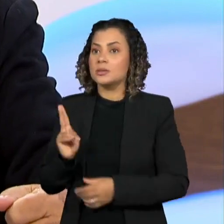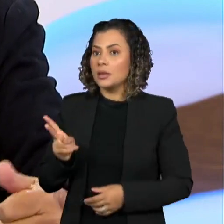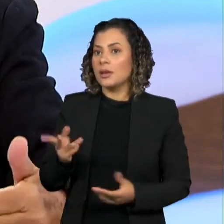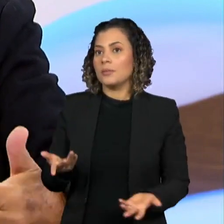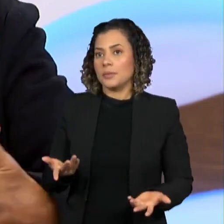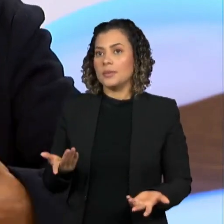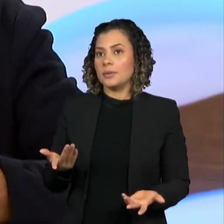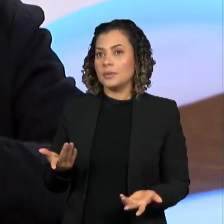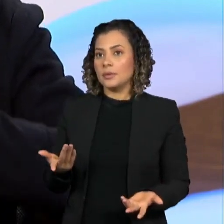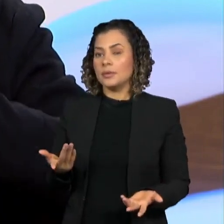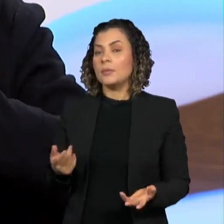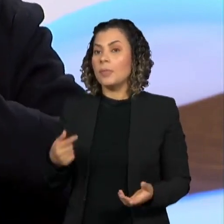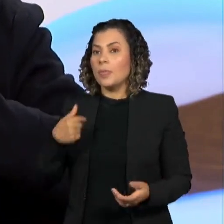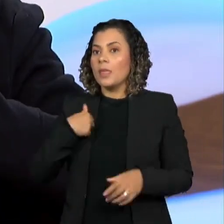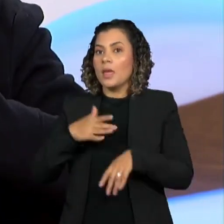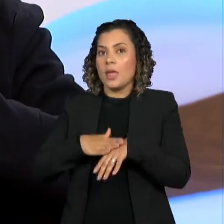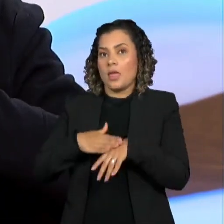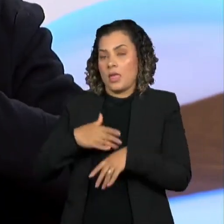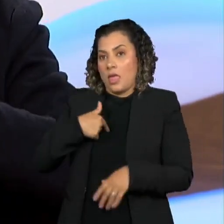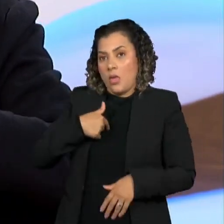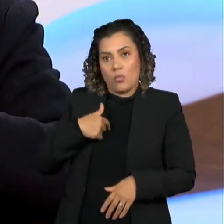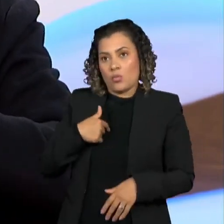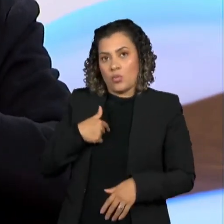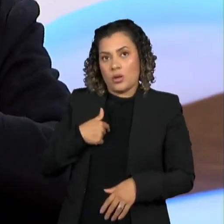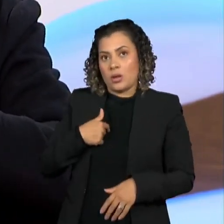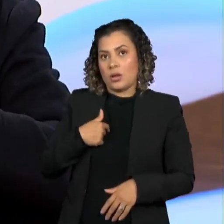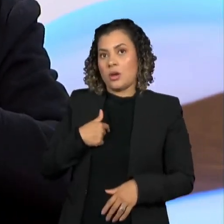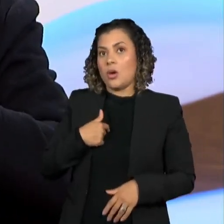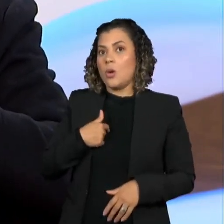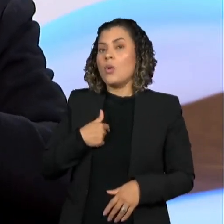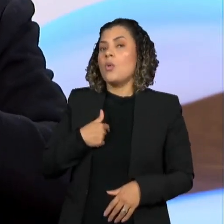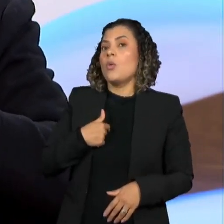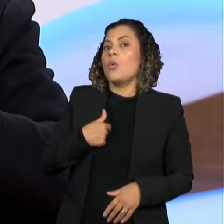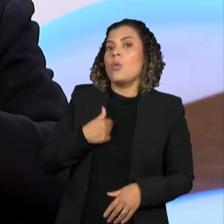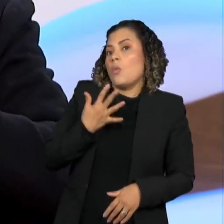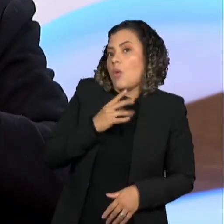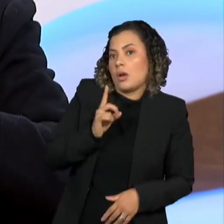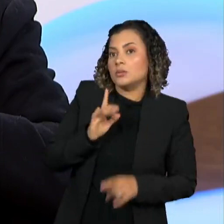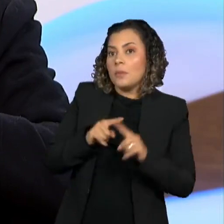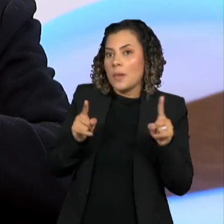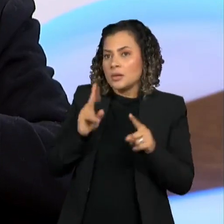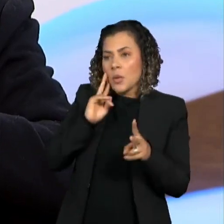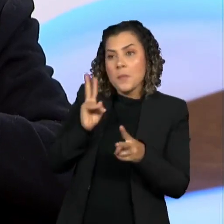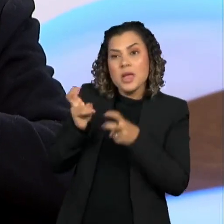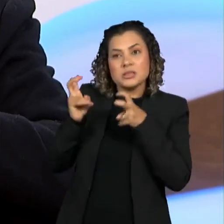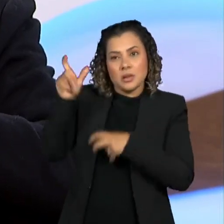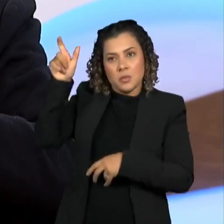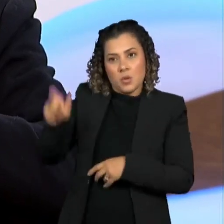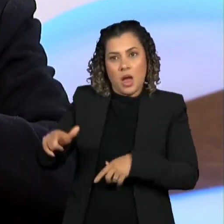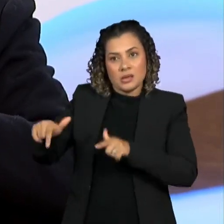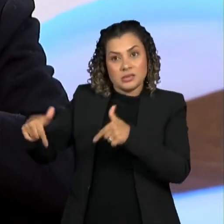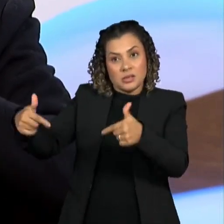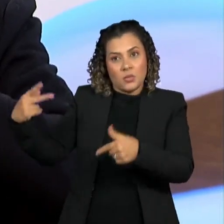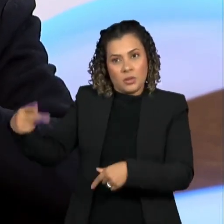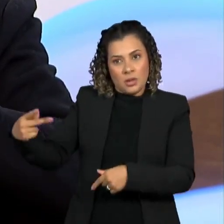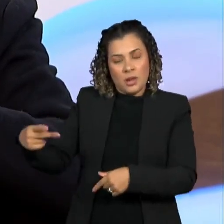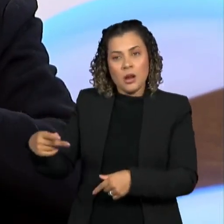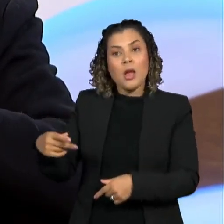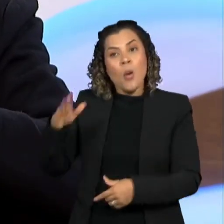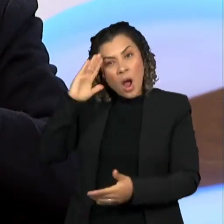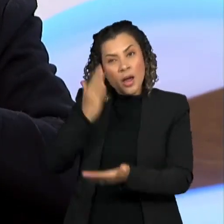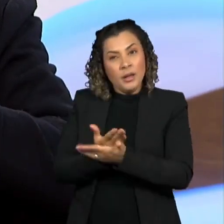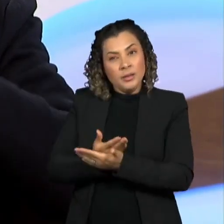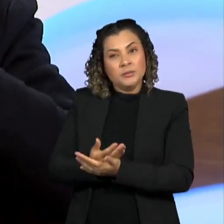um artigo dizendo que como eu conheço e eu observo muito o movimento dele eu acho que o bolsonaro teme